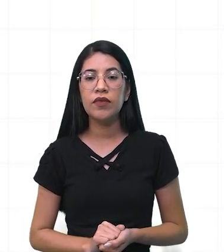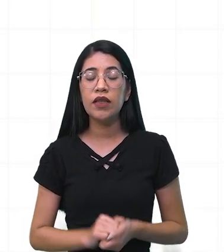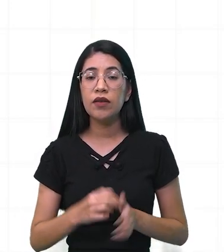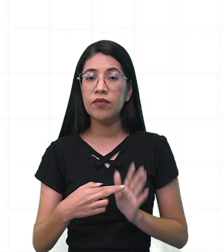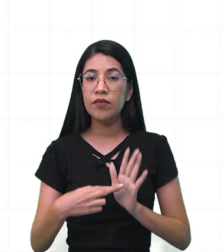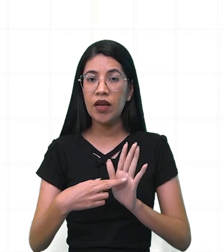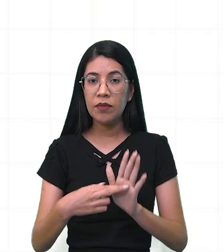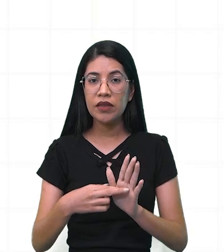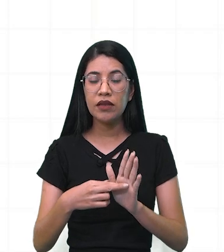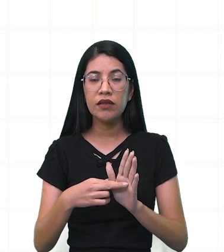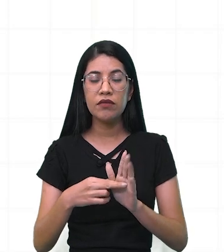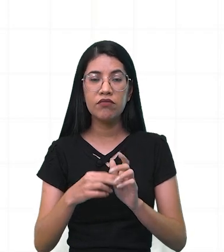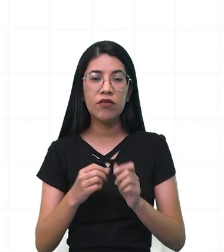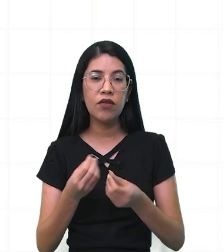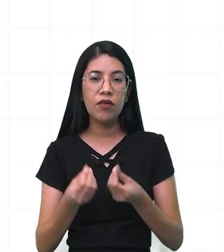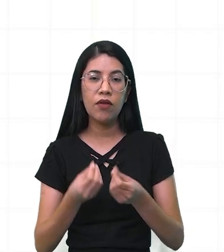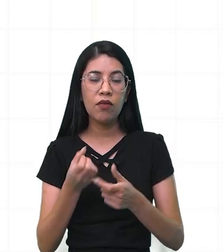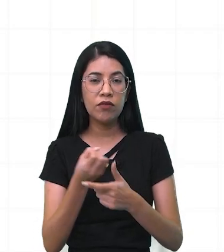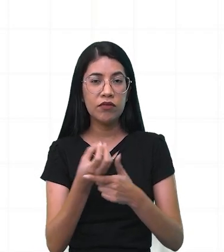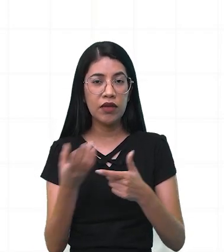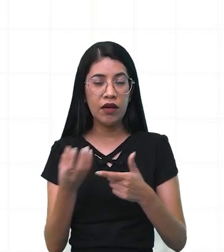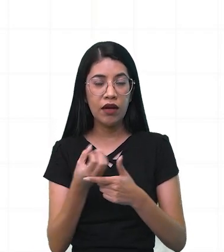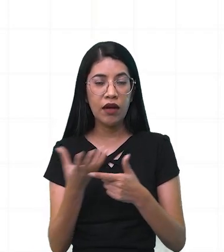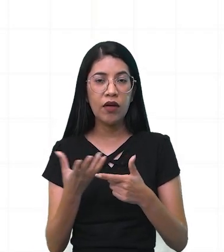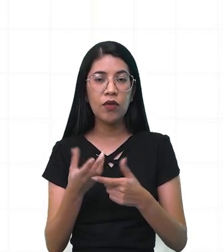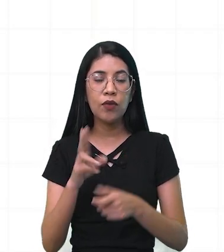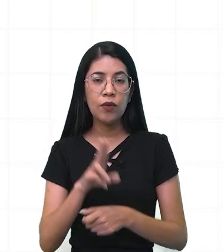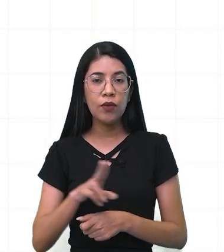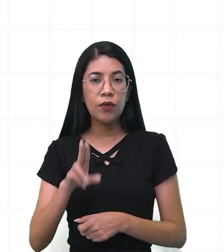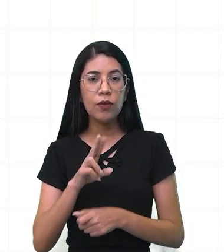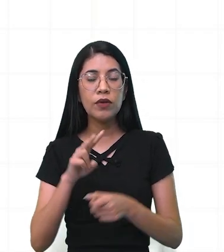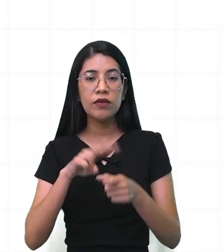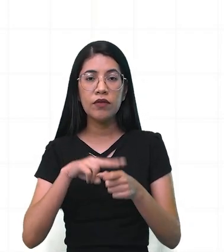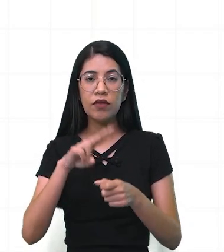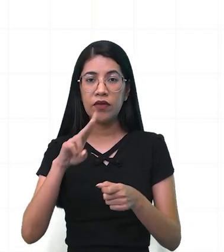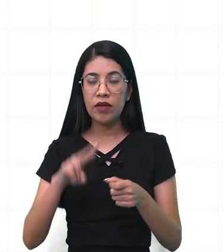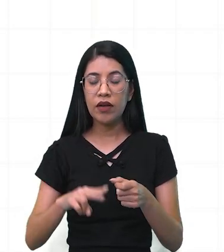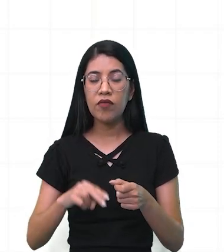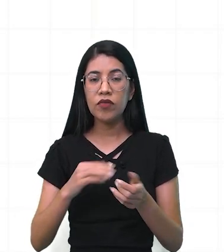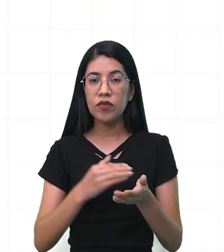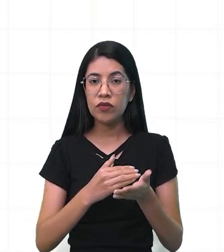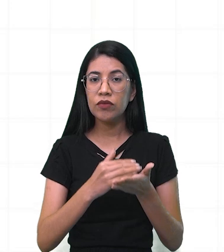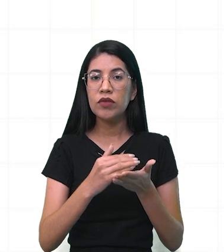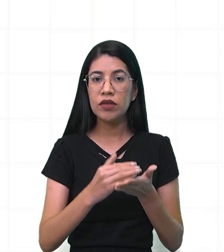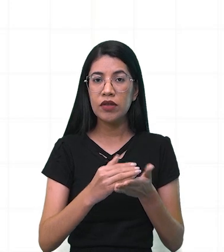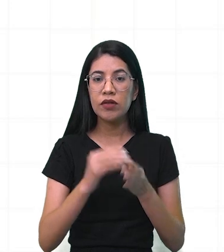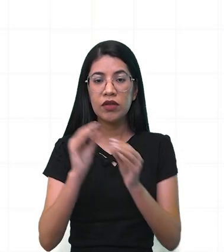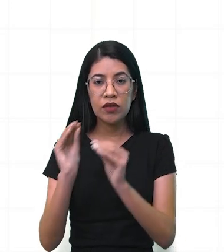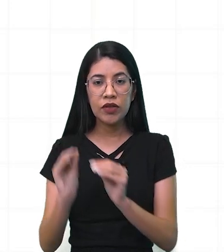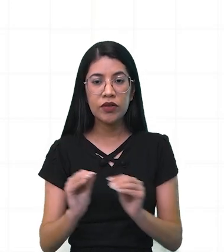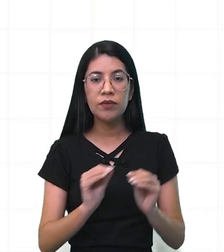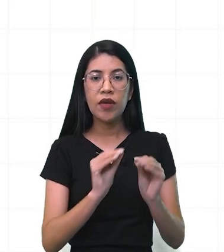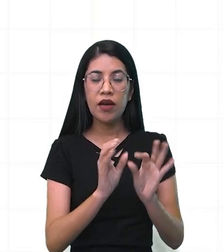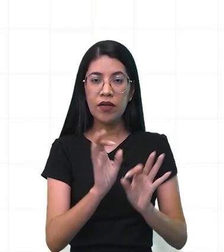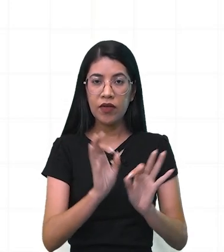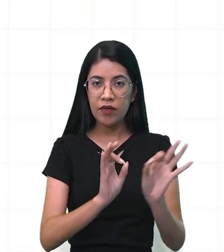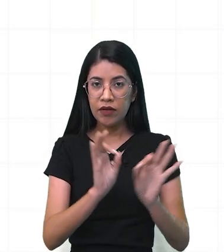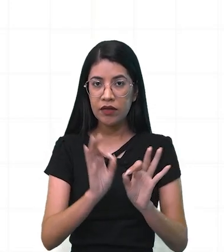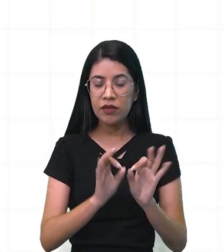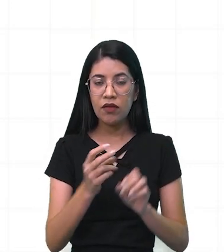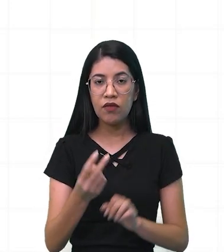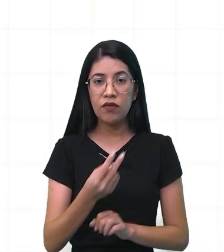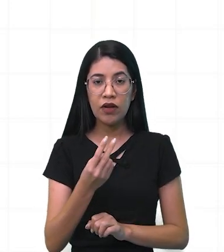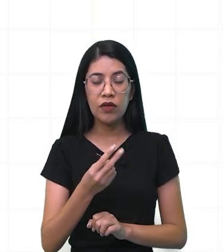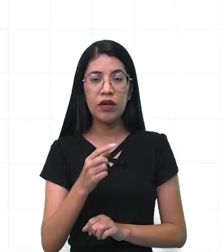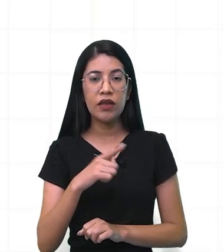representação algébrica, nós sempre colocamos a variável comum no início, tá? Você sempre coloca o valor que está